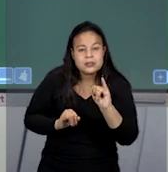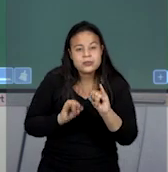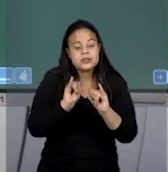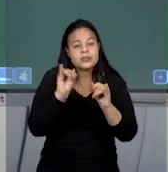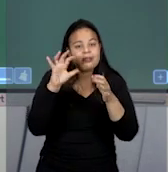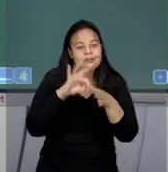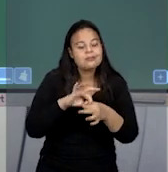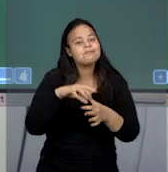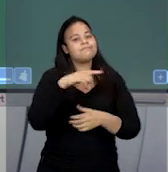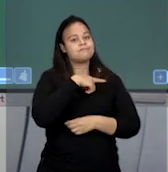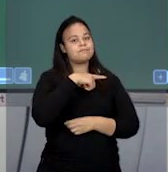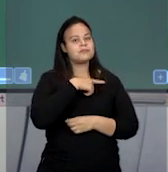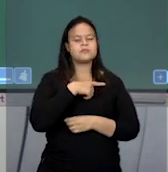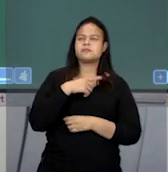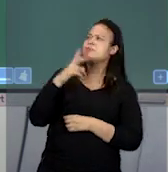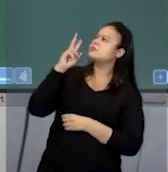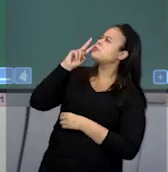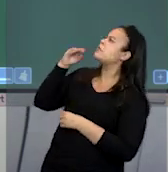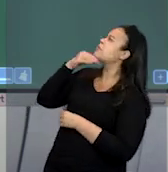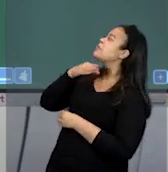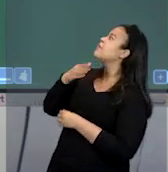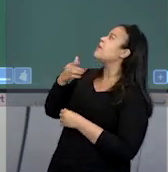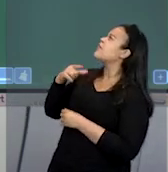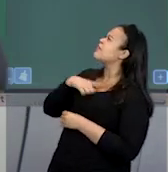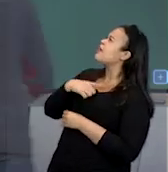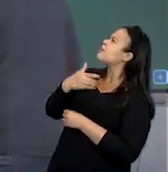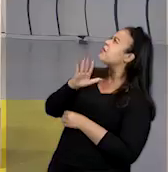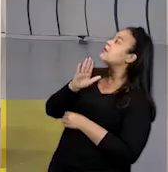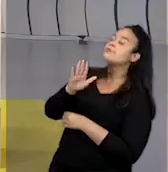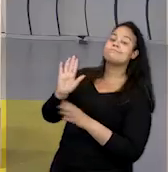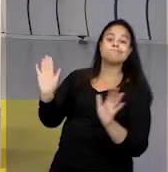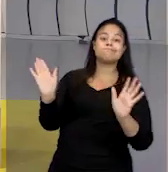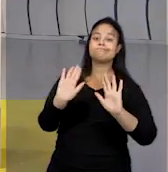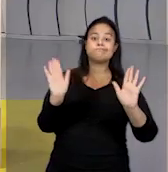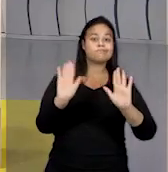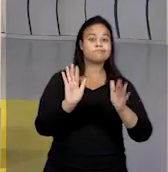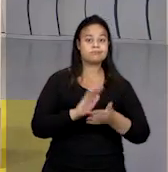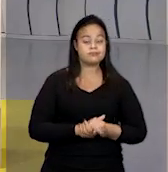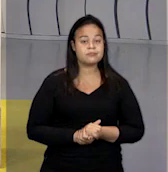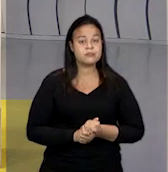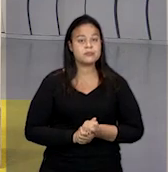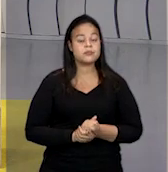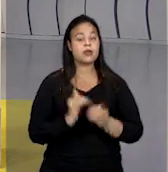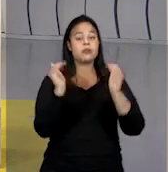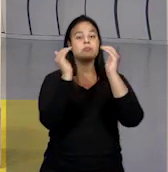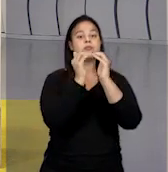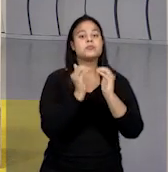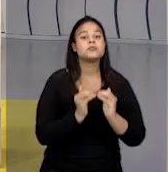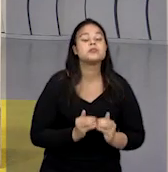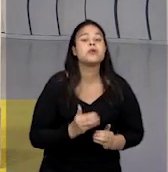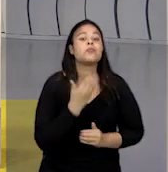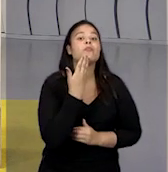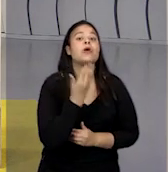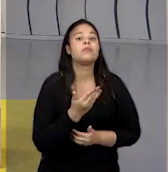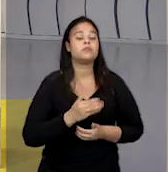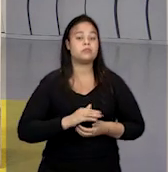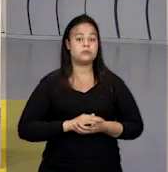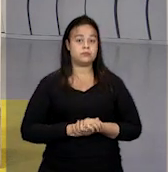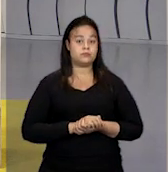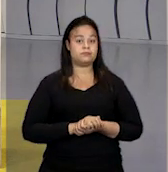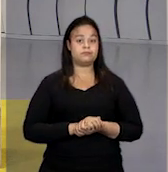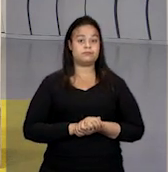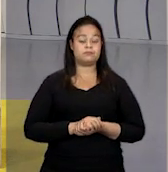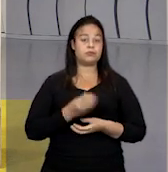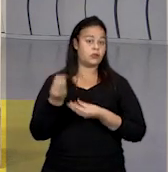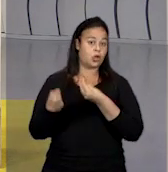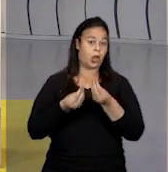ver se tem mais um aqui escondido. Não tem. Então, como que ficou a minha proporção aqui, então? Ficou da